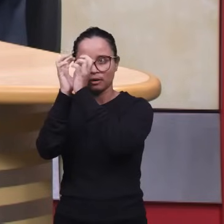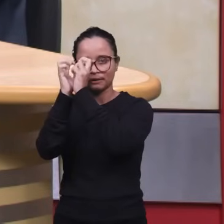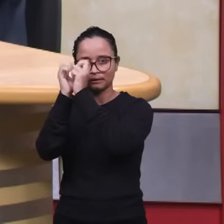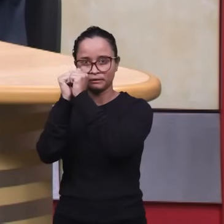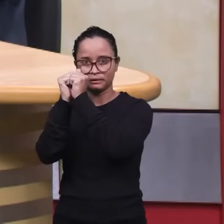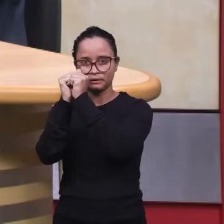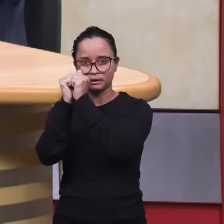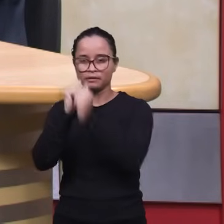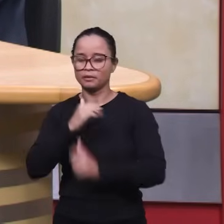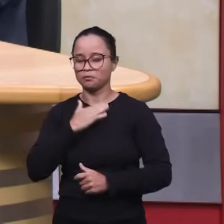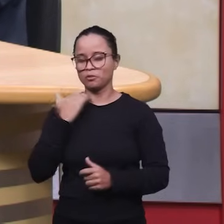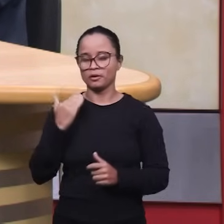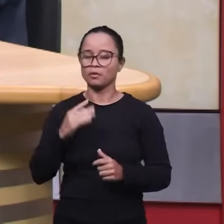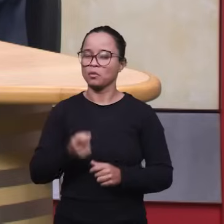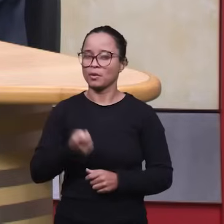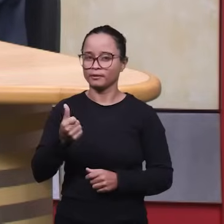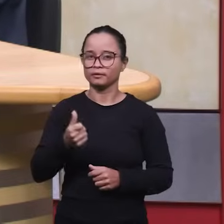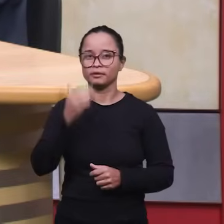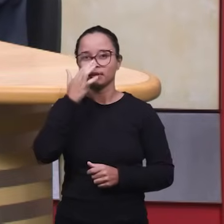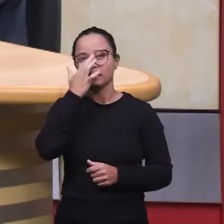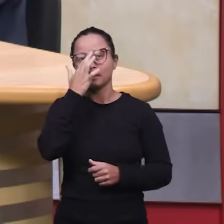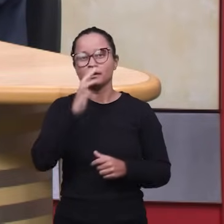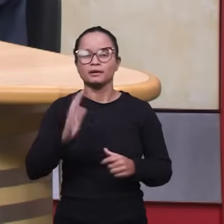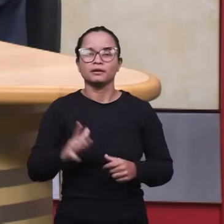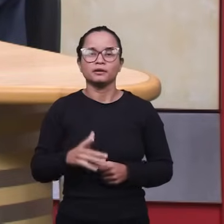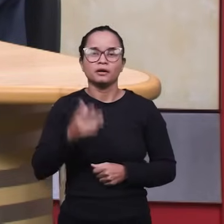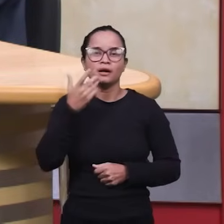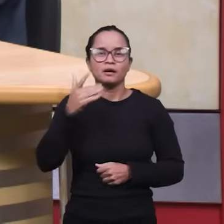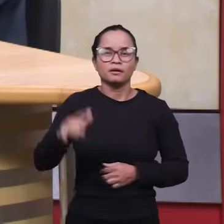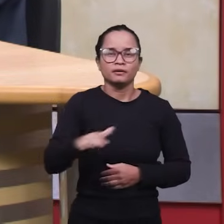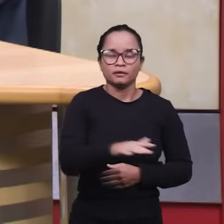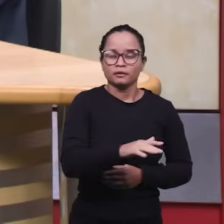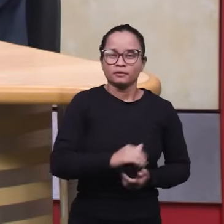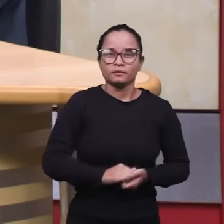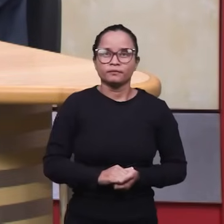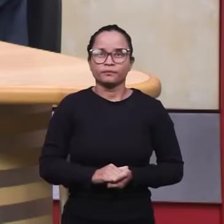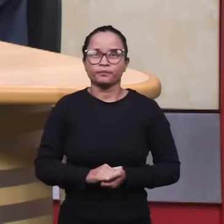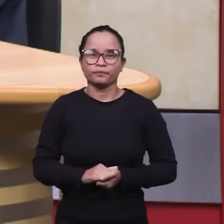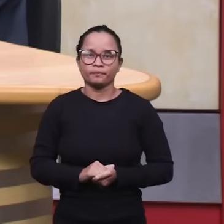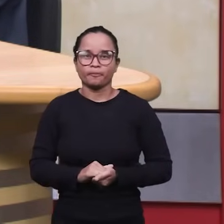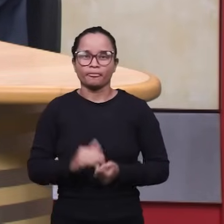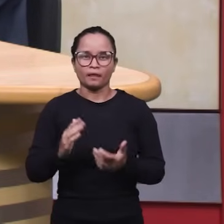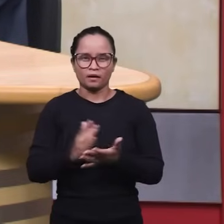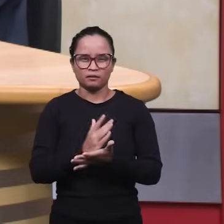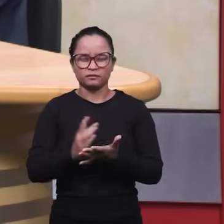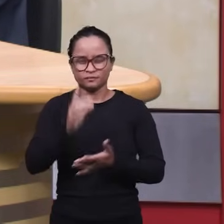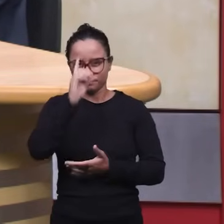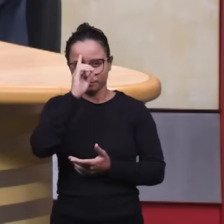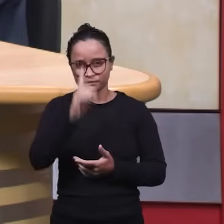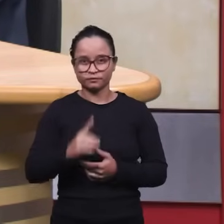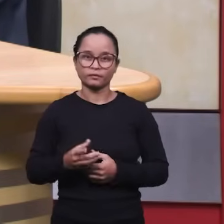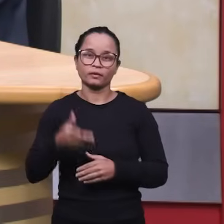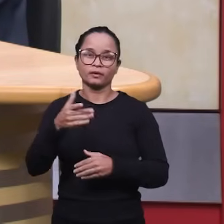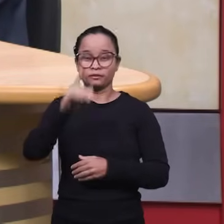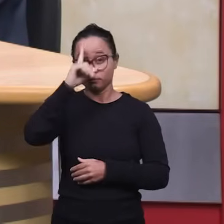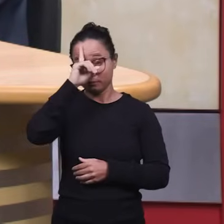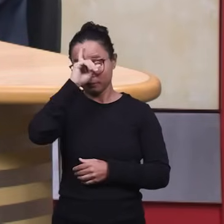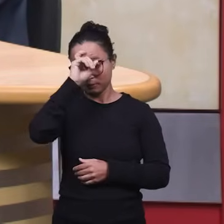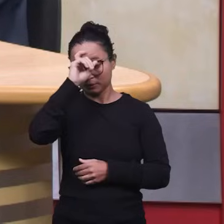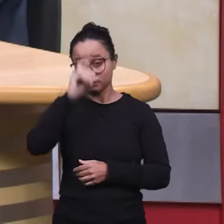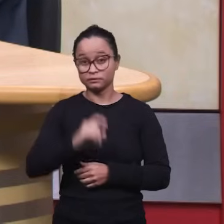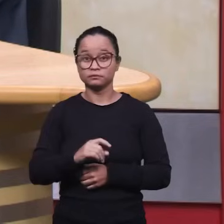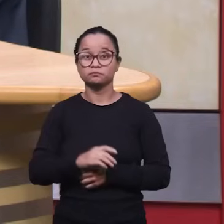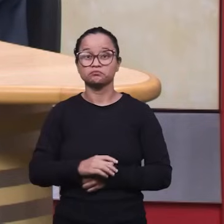cerebral. E ela chegou a criança estava internada há alguns dias, ela chegou no